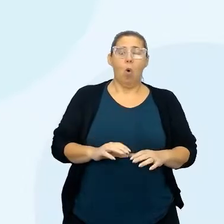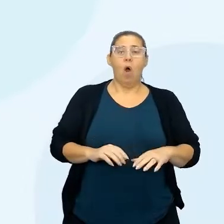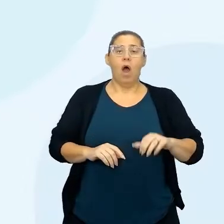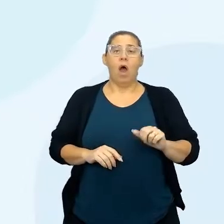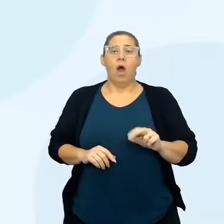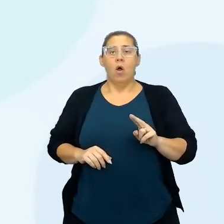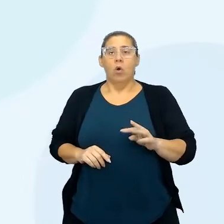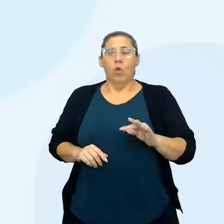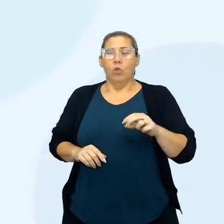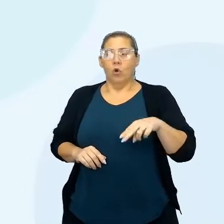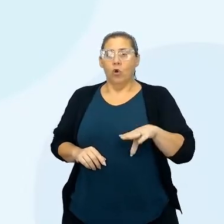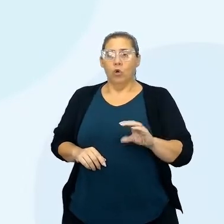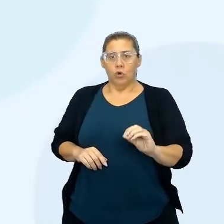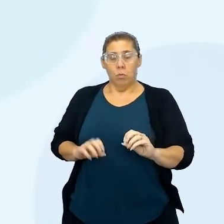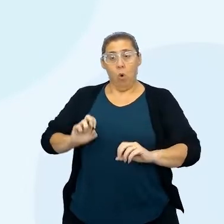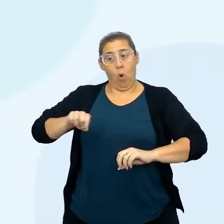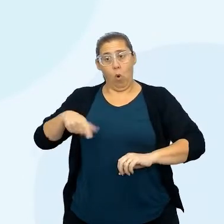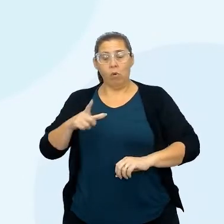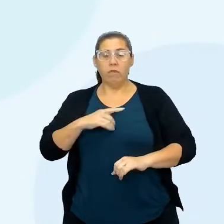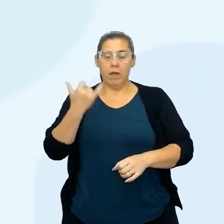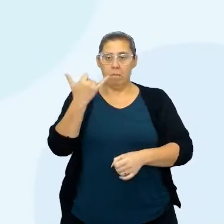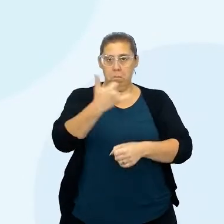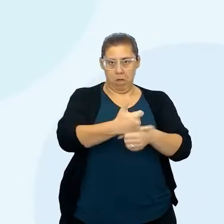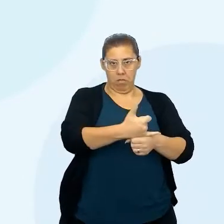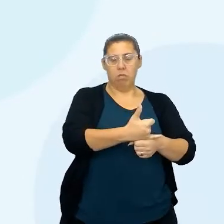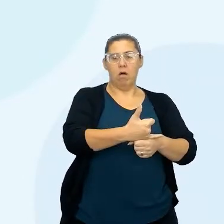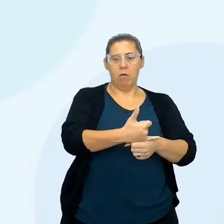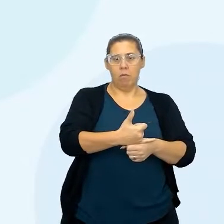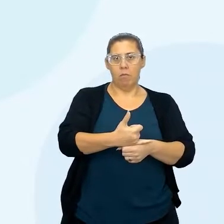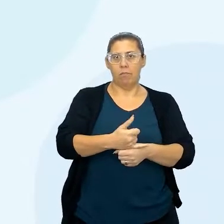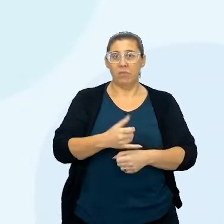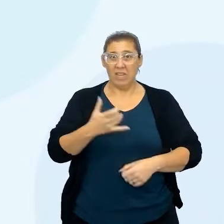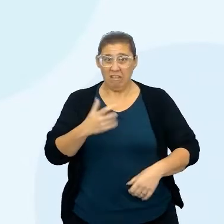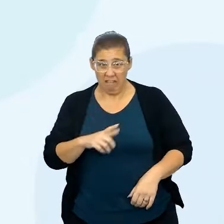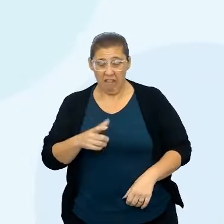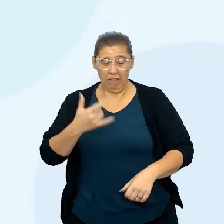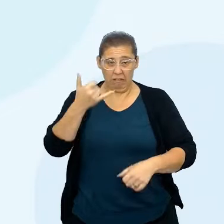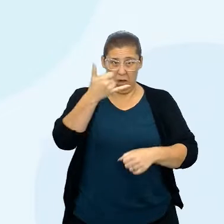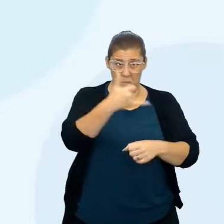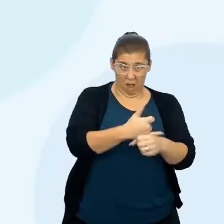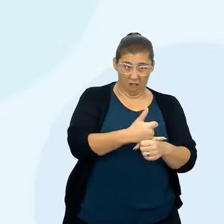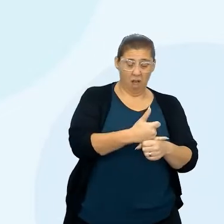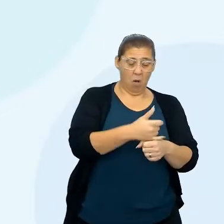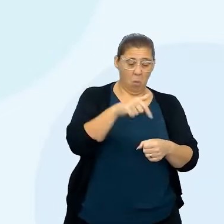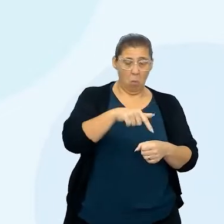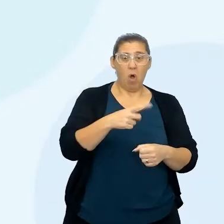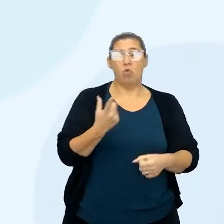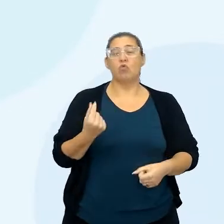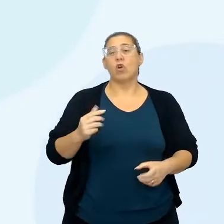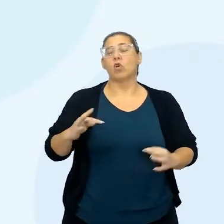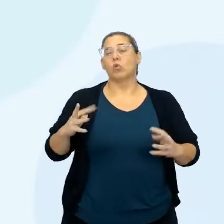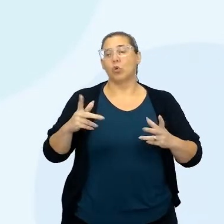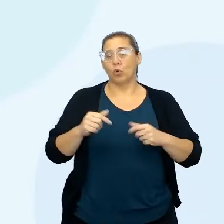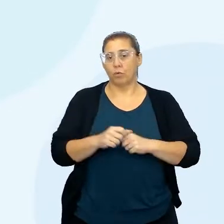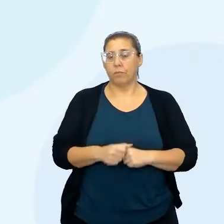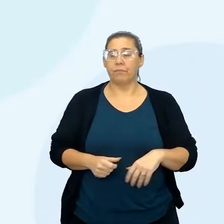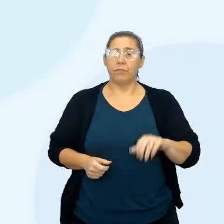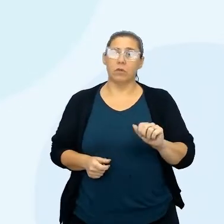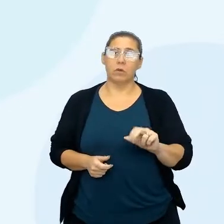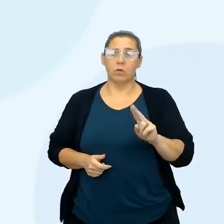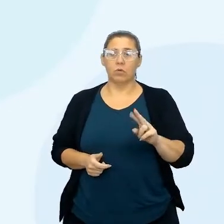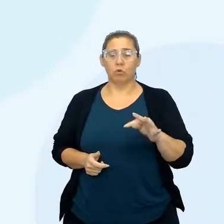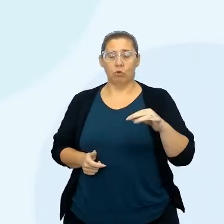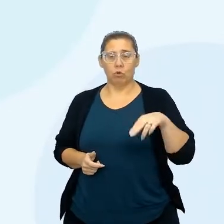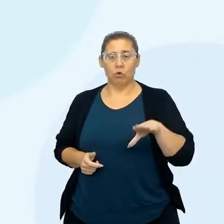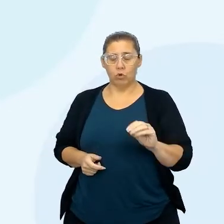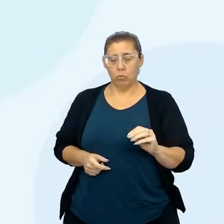patronal. Lembrando que o patrão trabalha, ele fica com toda a riqueza e ele ainda explora o trabalho alheio. O autônomo trabalha e